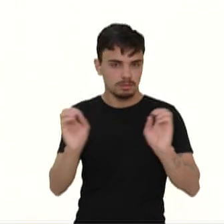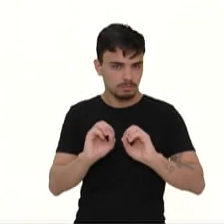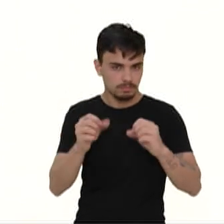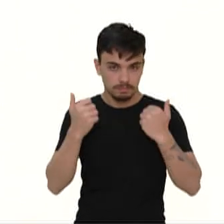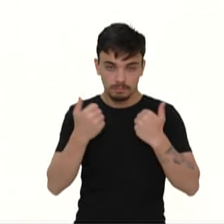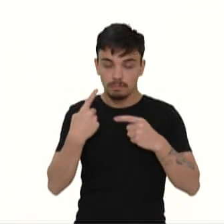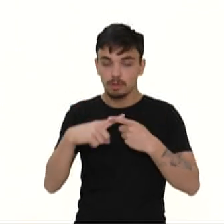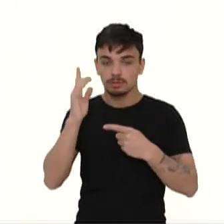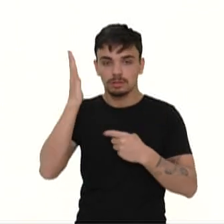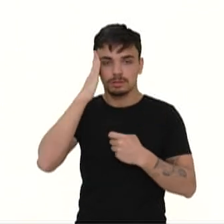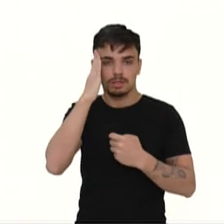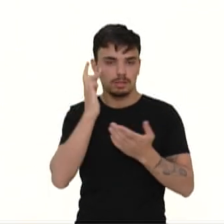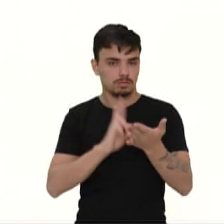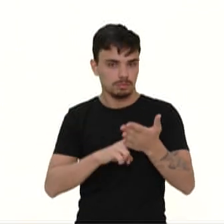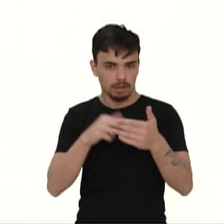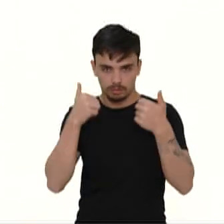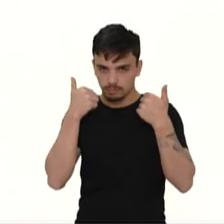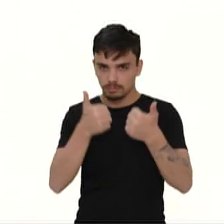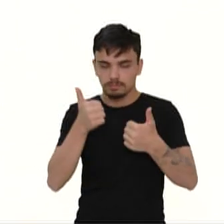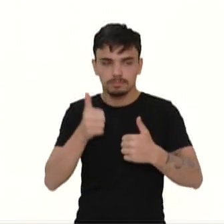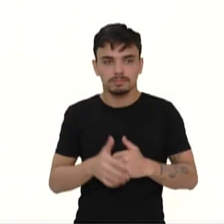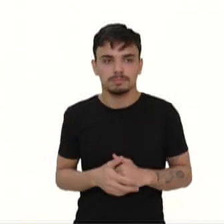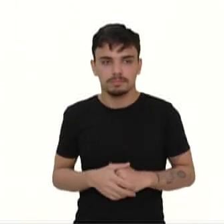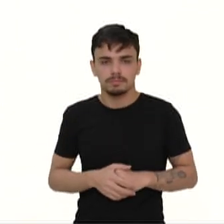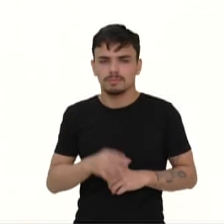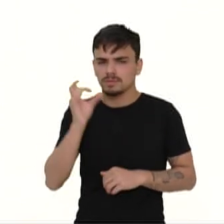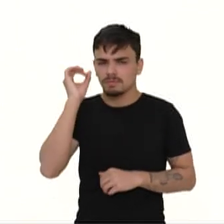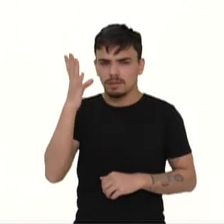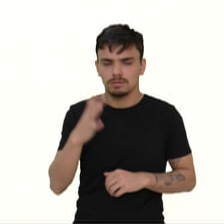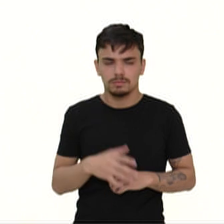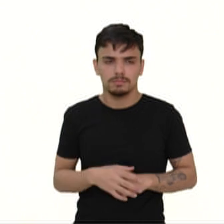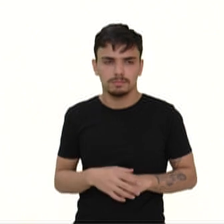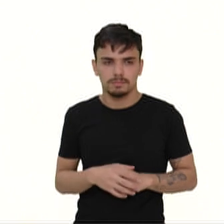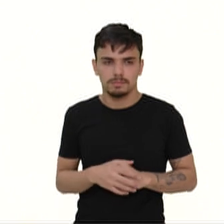Eu já sei qual é o resultado. Beleza? Fácil?